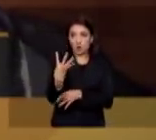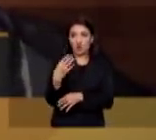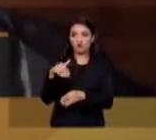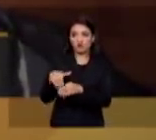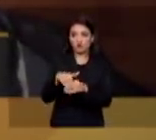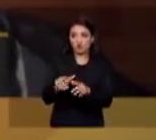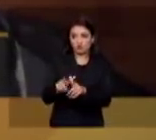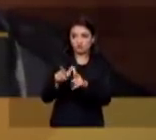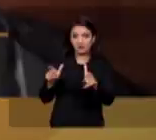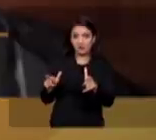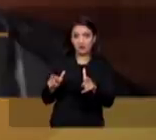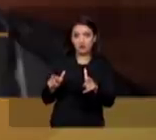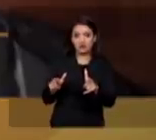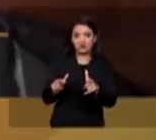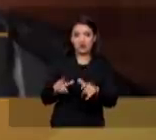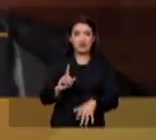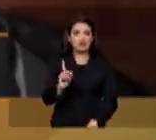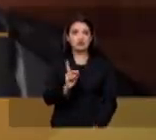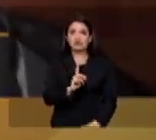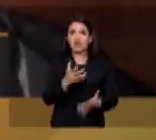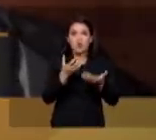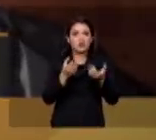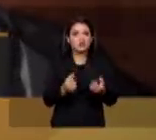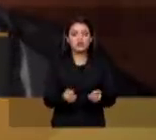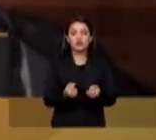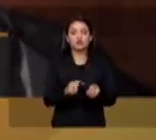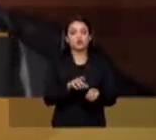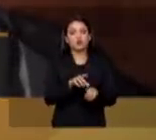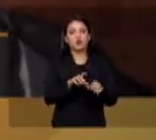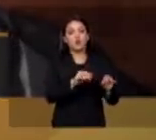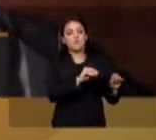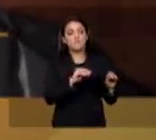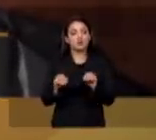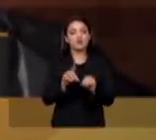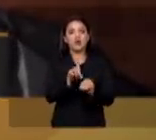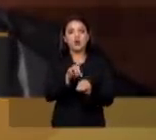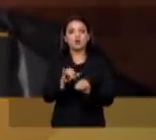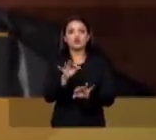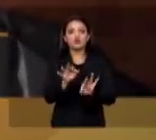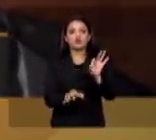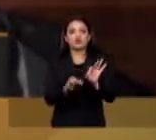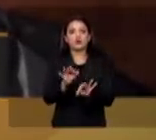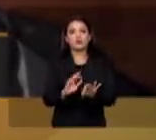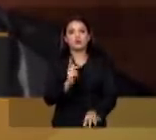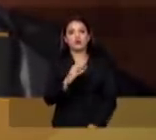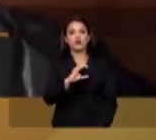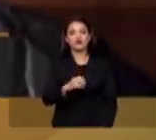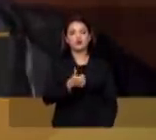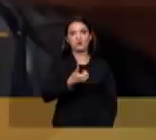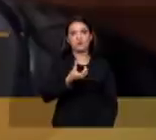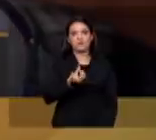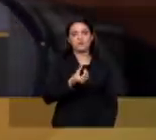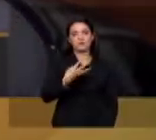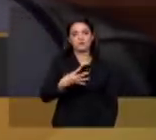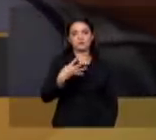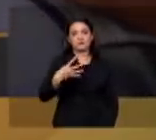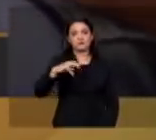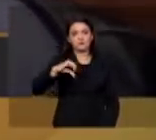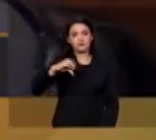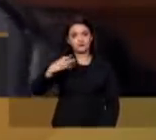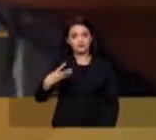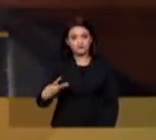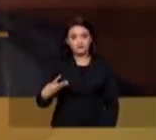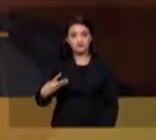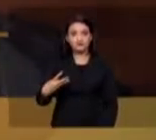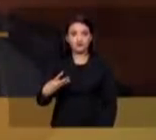4 votos, não acolheu a indicação de adiamento do julgamento do habeas corpus 164-493, que